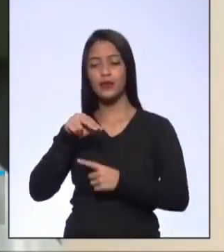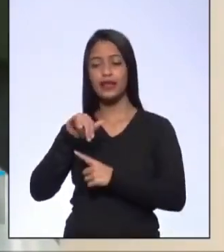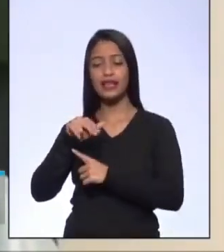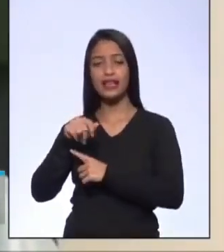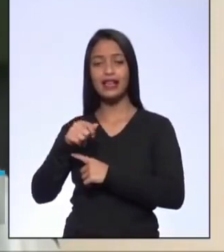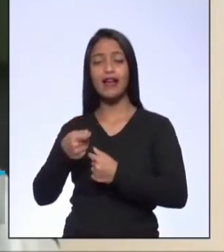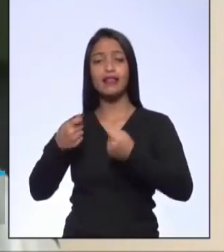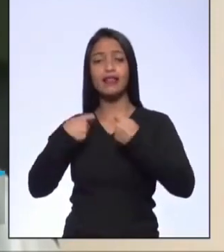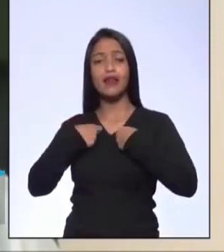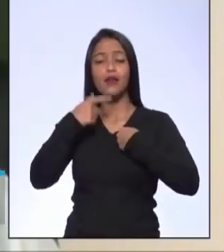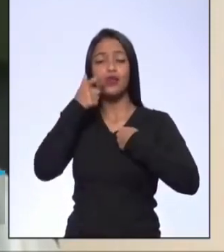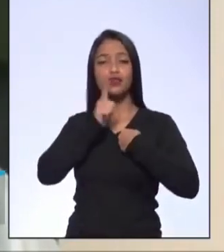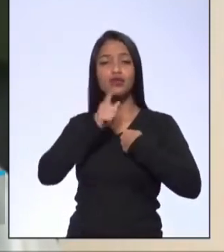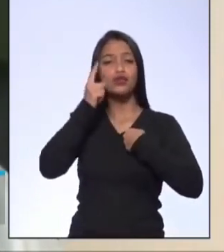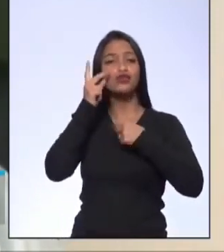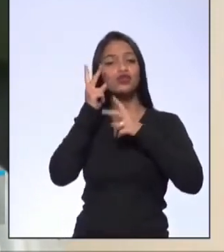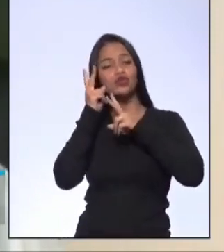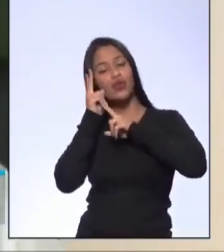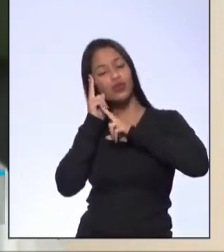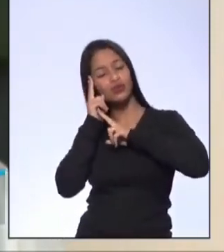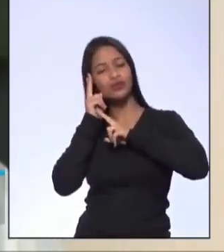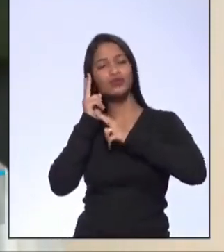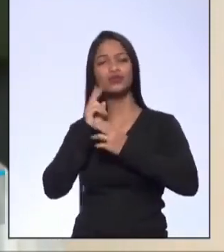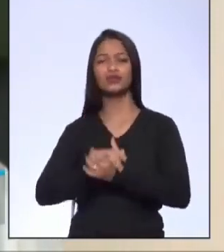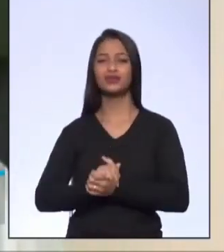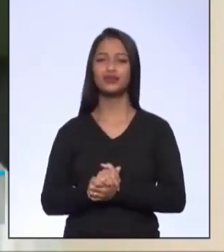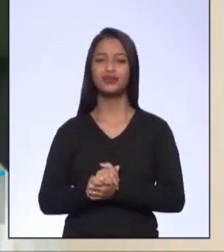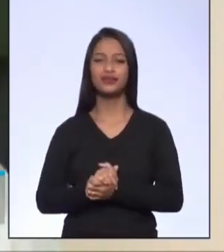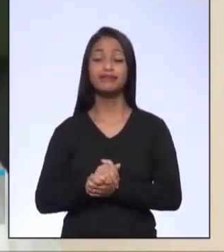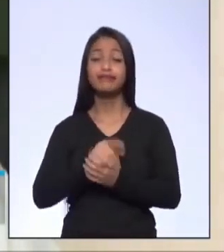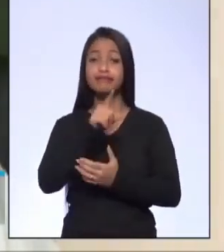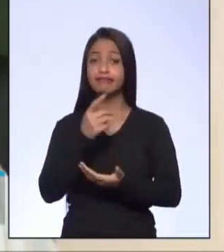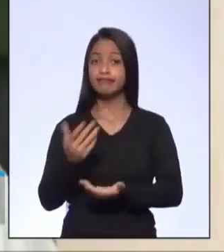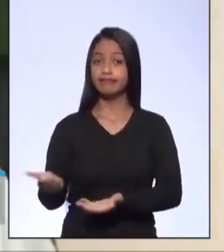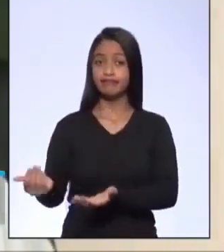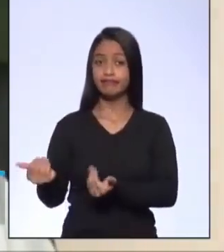sono. Na sua adolescência,